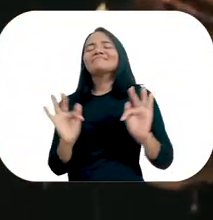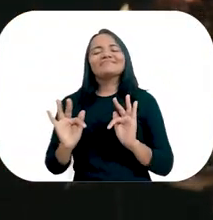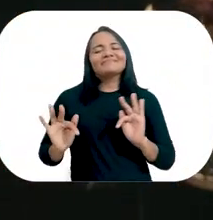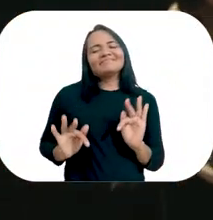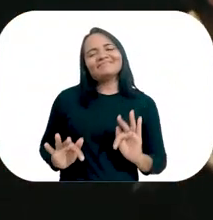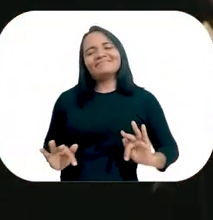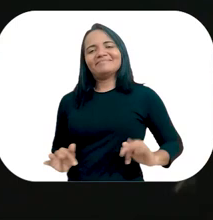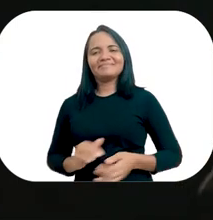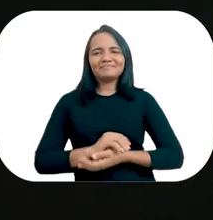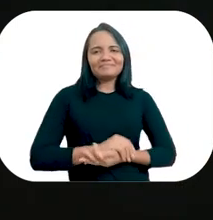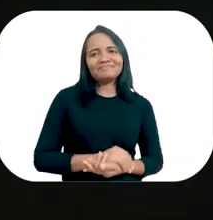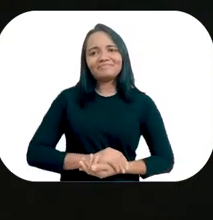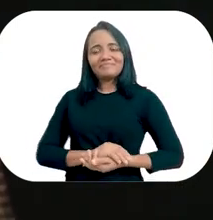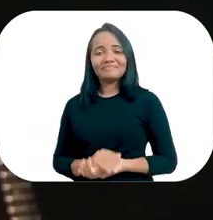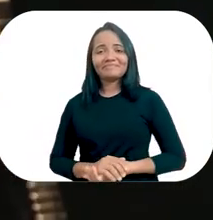felicidade.